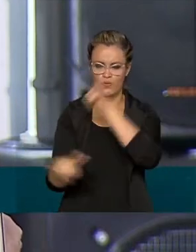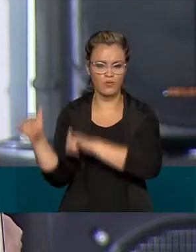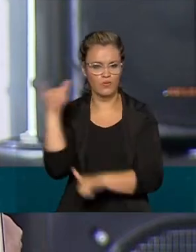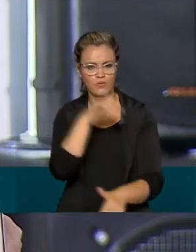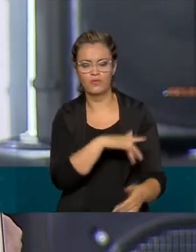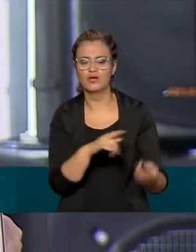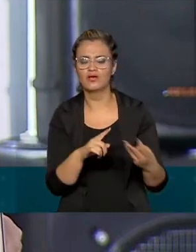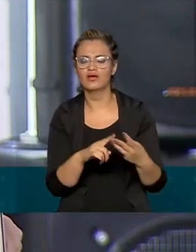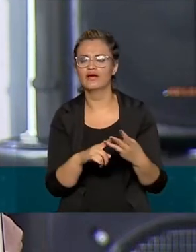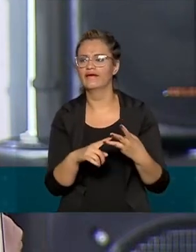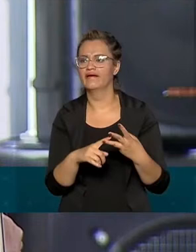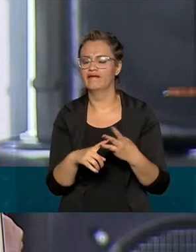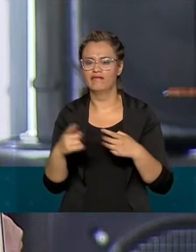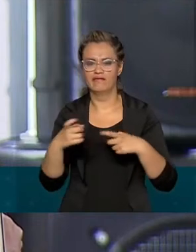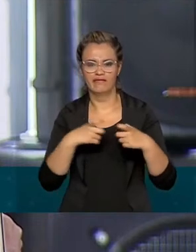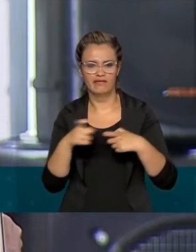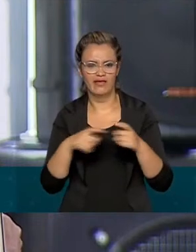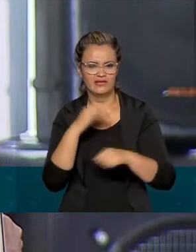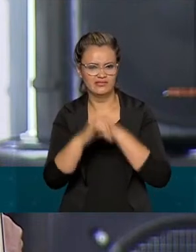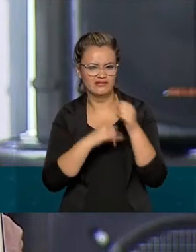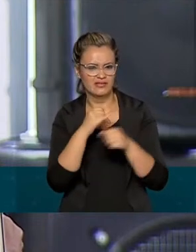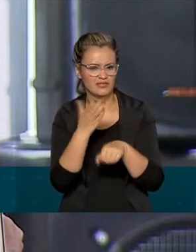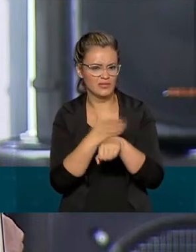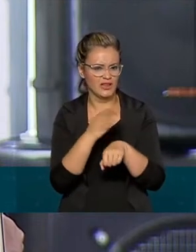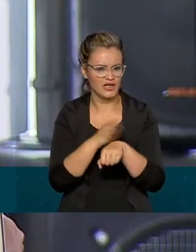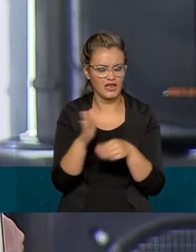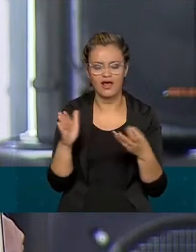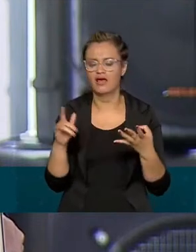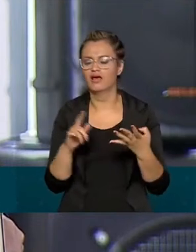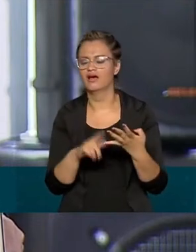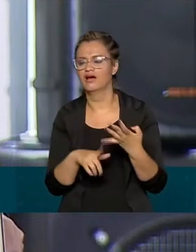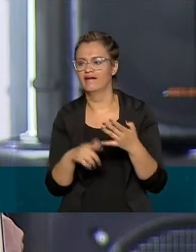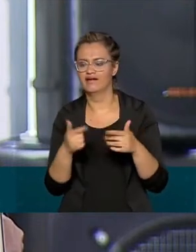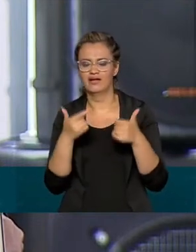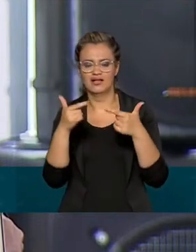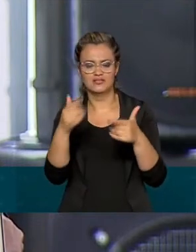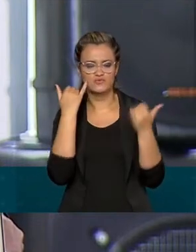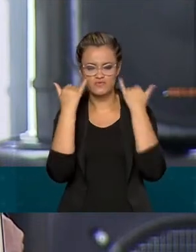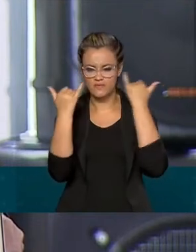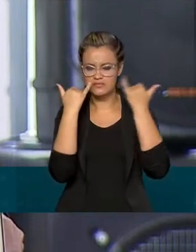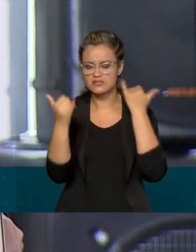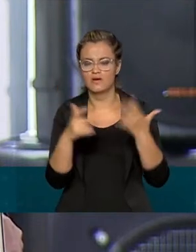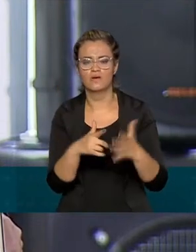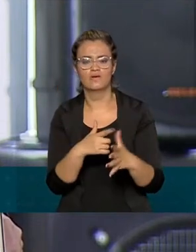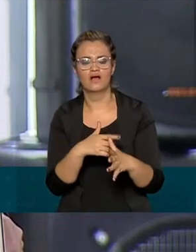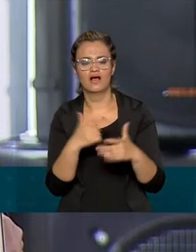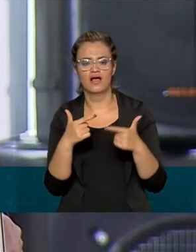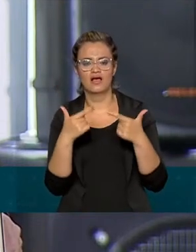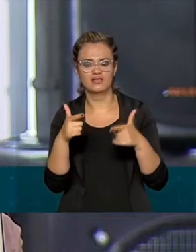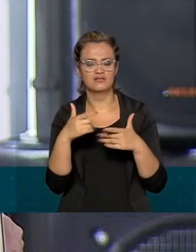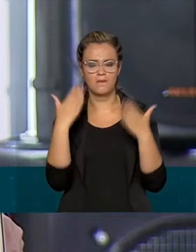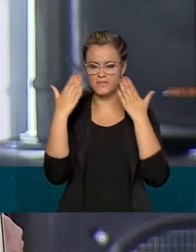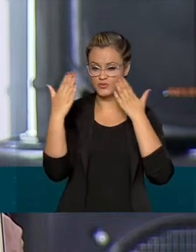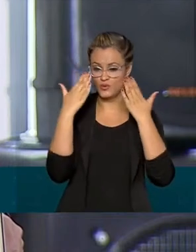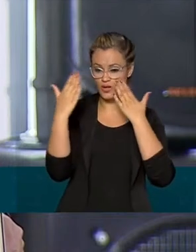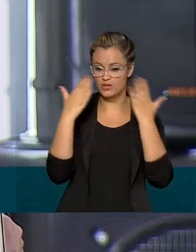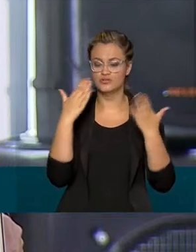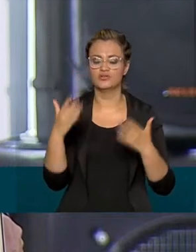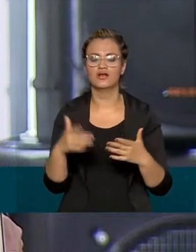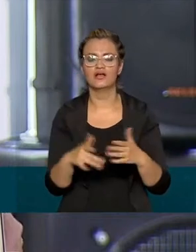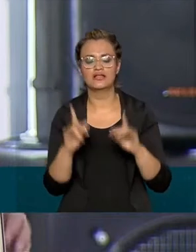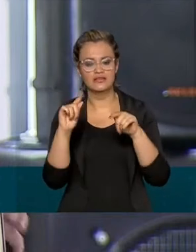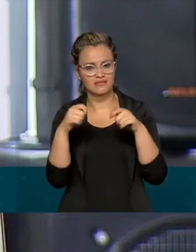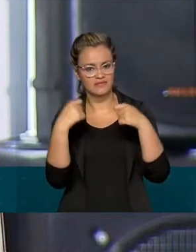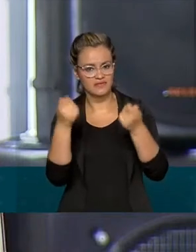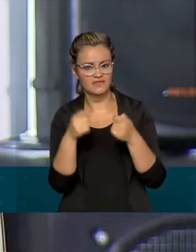remotamente pilotadas, guerra cibernética, guerra eletrônica, operações de informação, operações psicológicas e